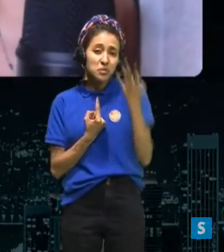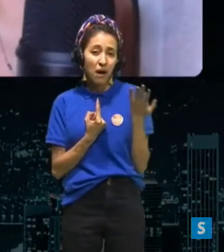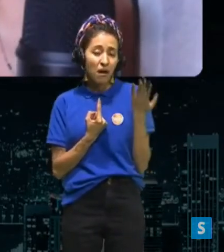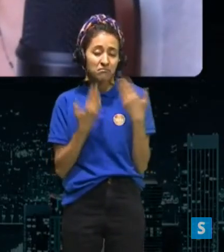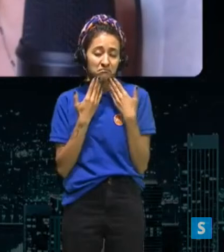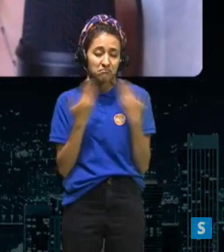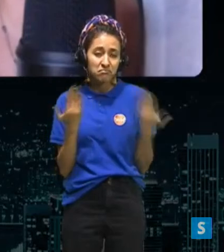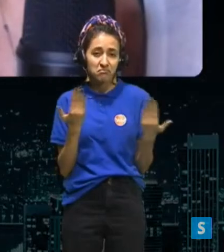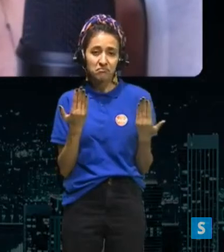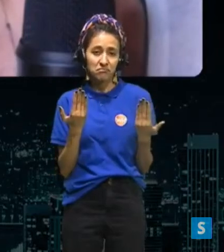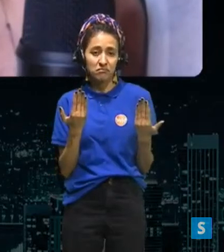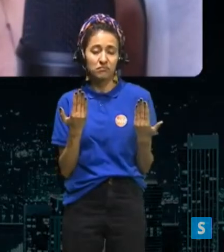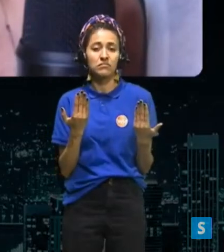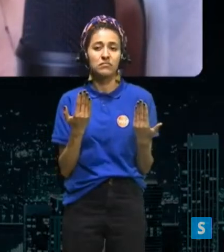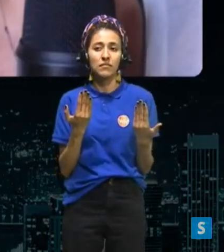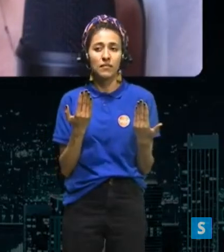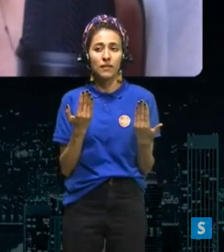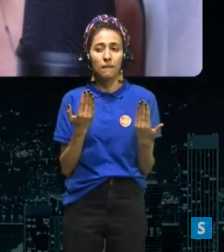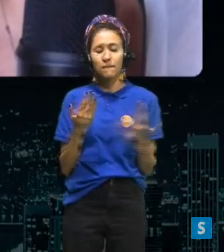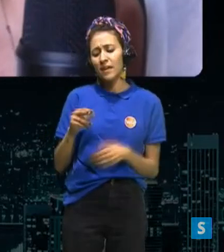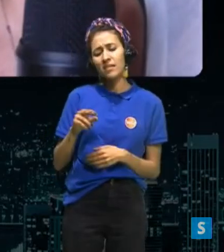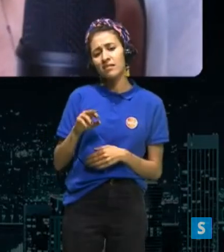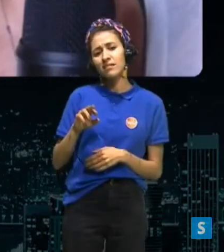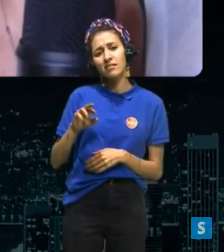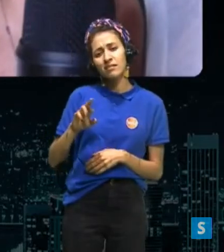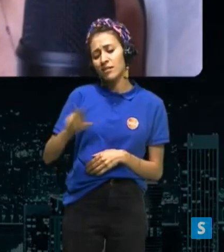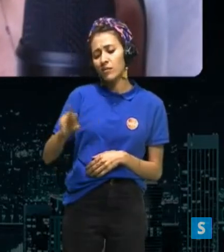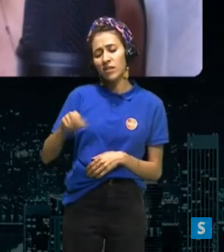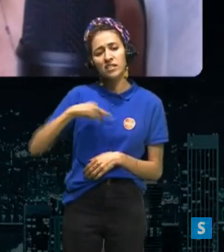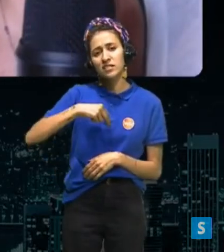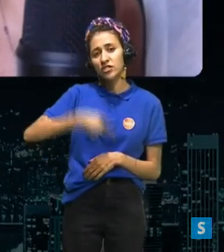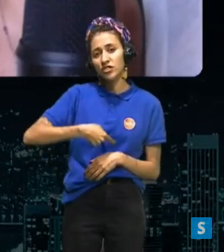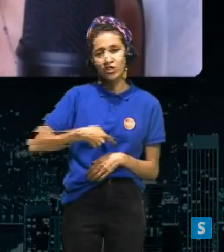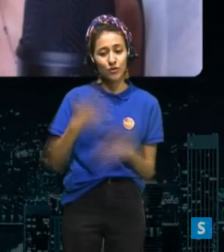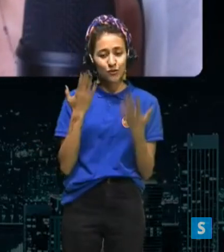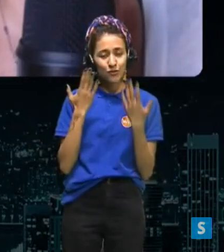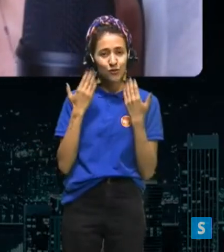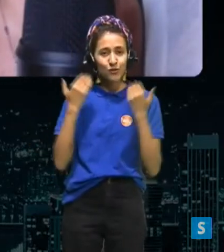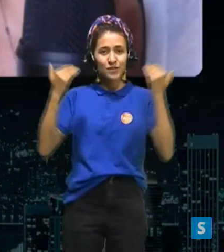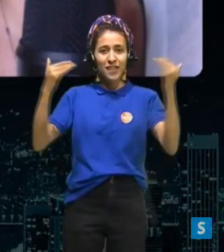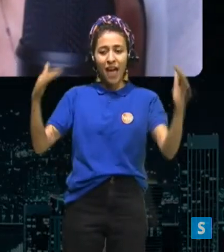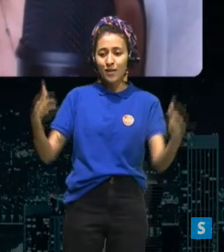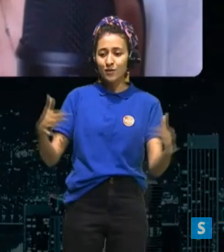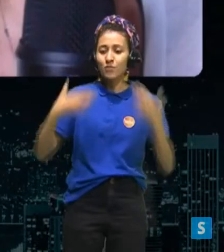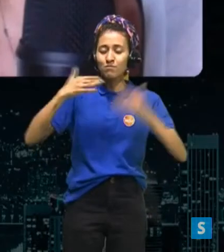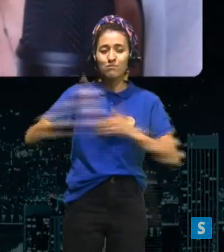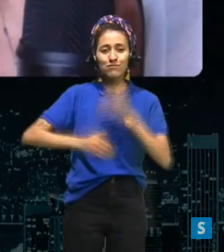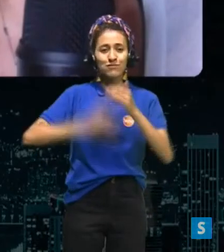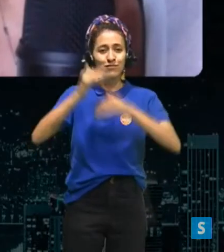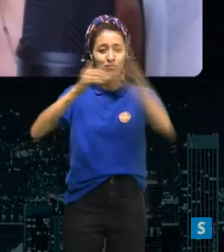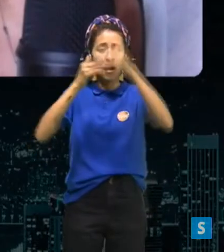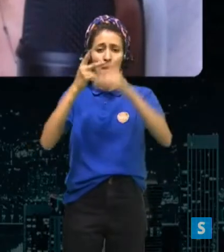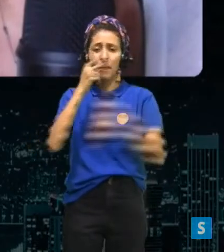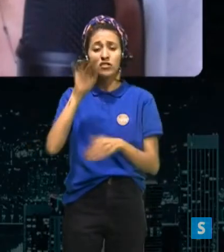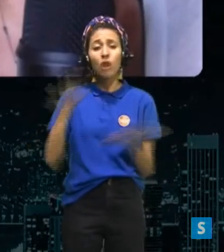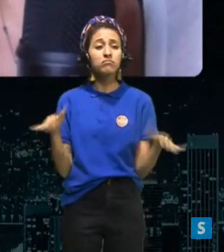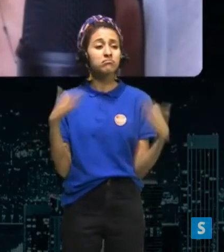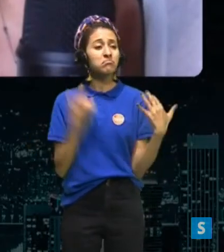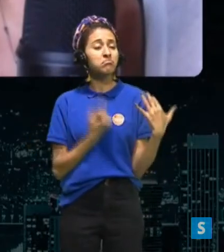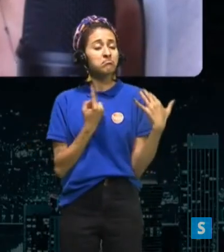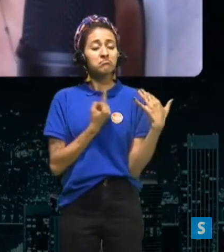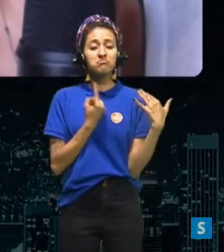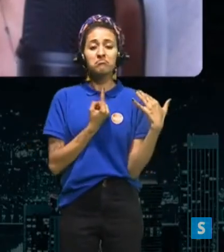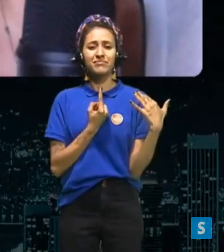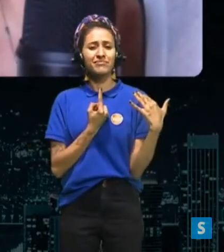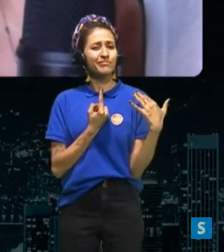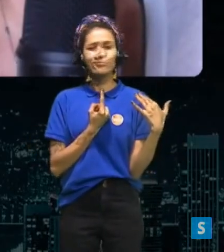negócio fez aquele não tem a ver com o verdadeiro sucesso tem a ver só com uma aparência que ele vai ter se